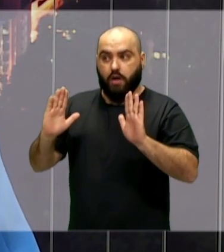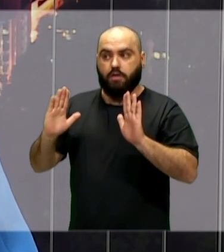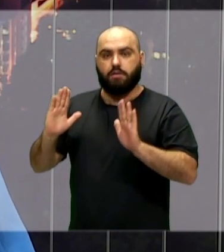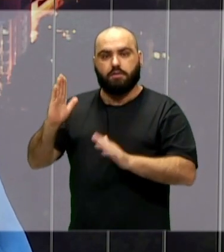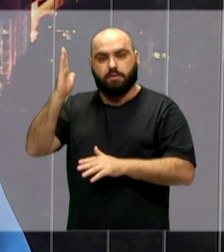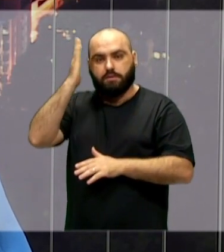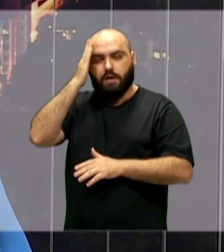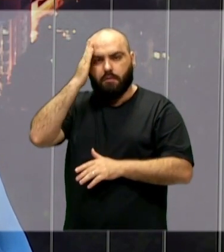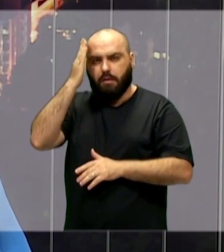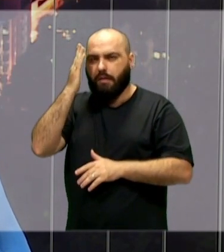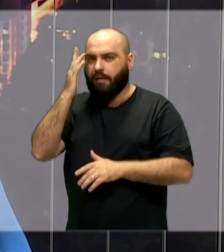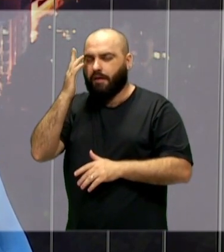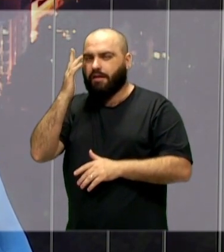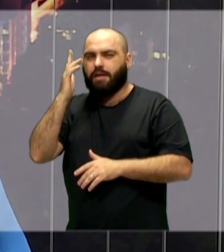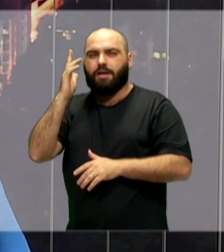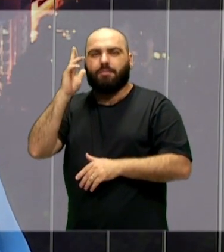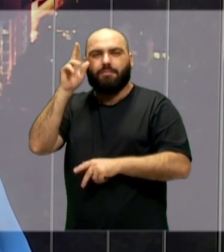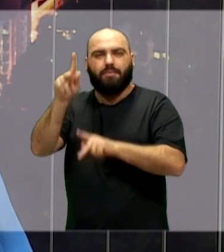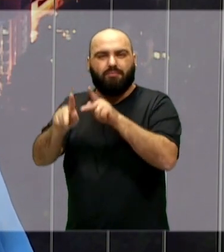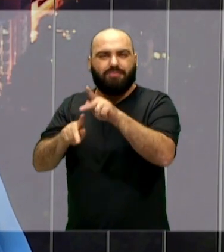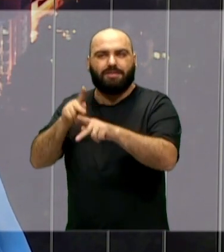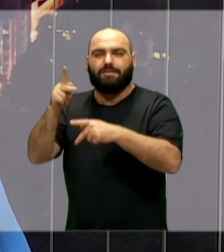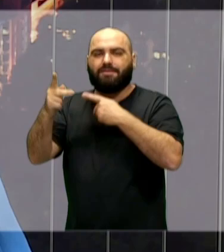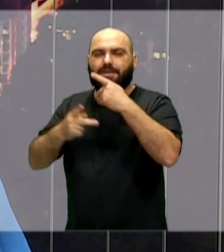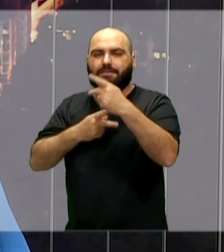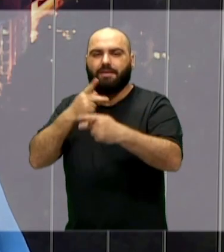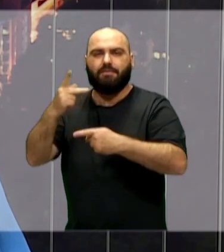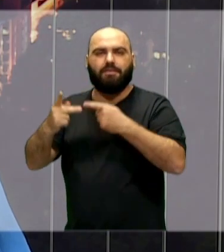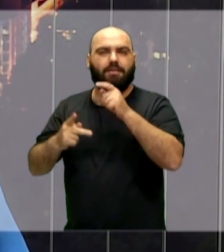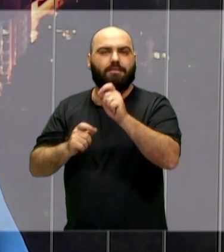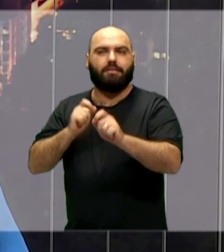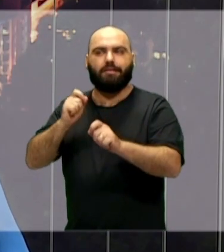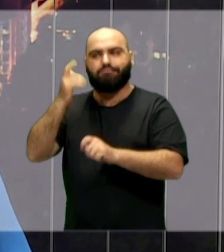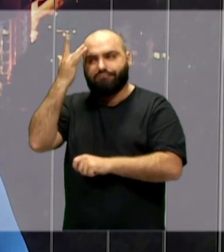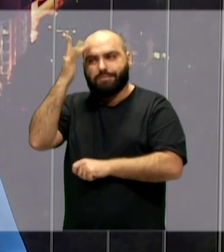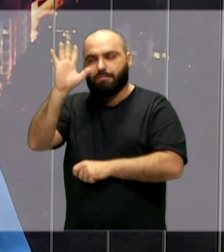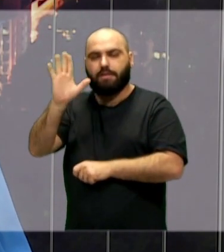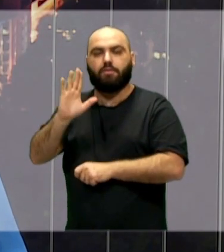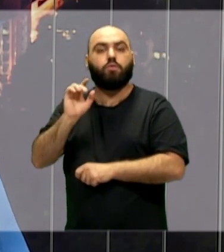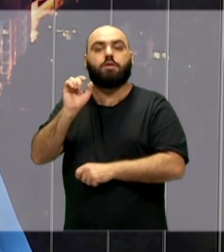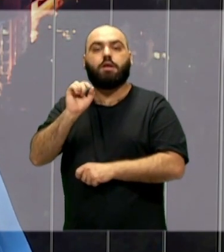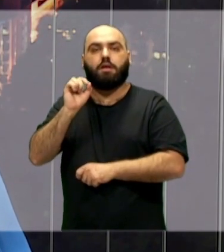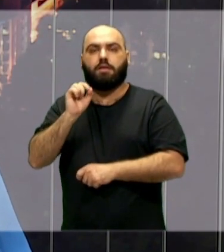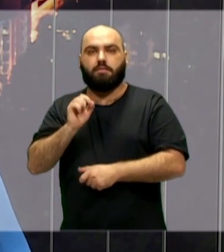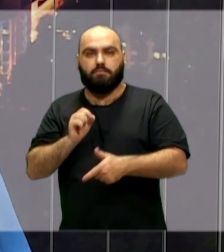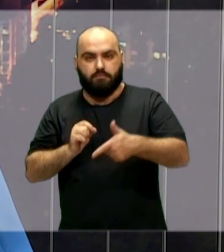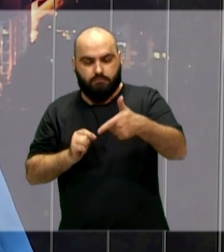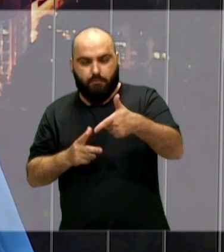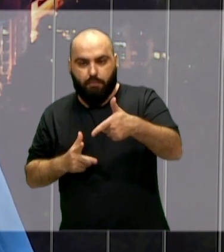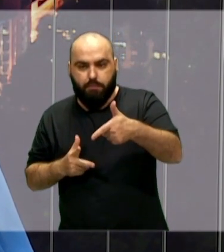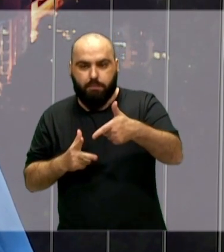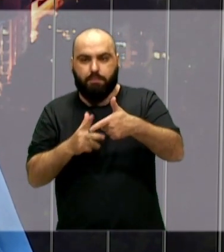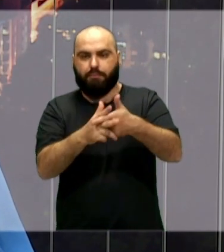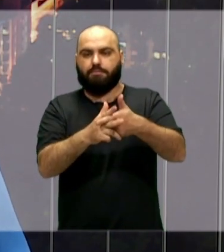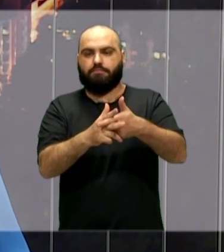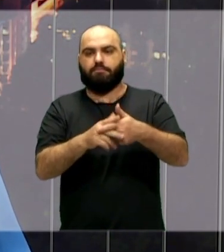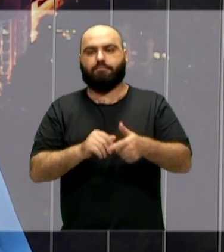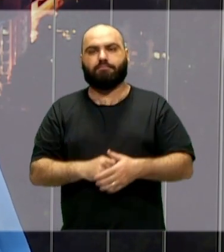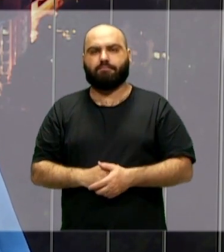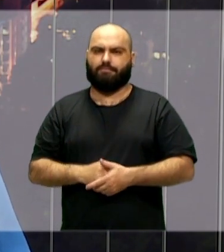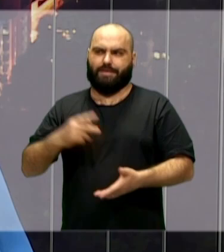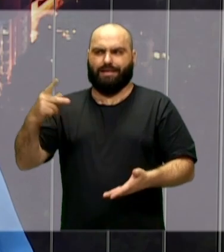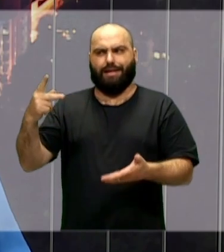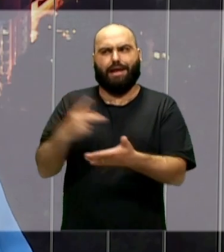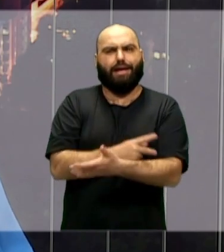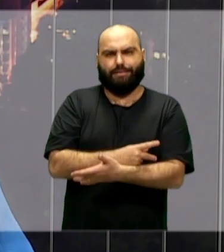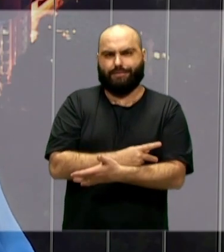aquela popularmente chamada, ou para as pessoas leigas entenderem que é o cortar lá embaixo, que é bem errado falar isso porque não é